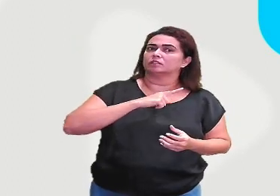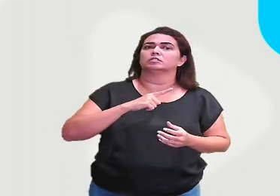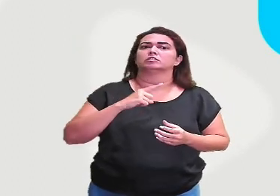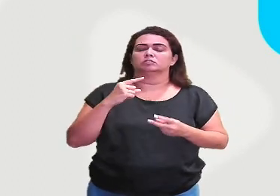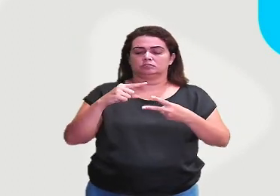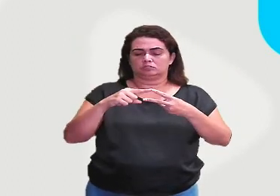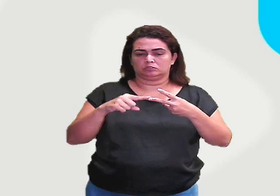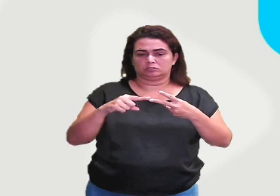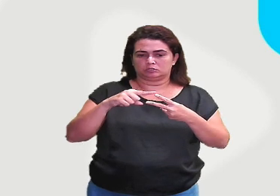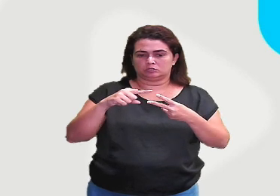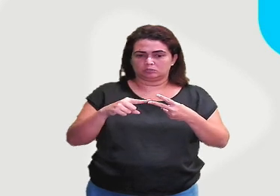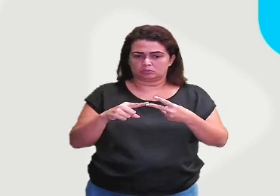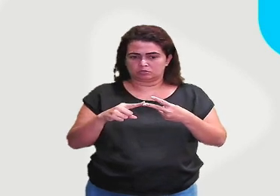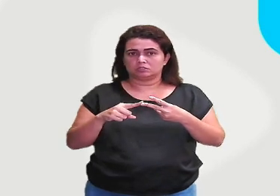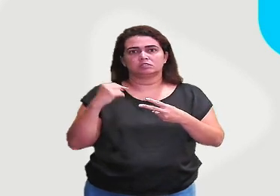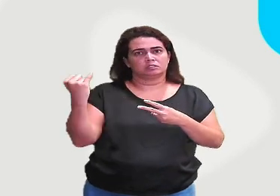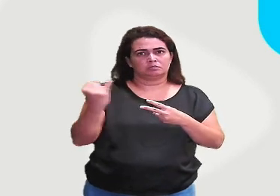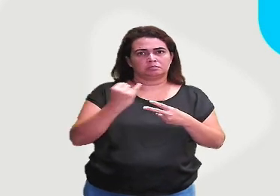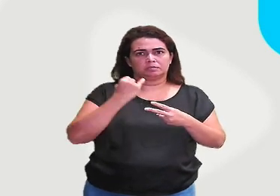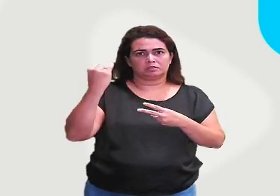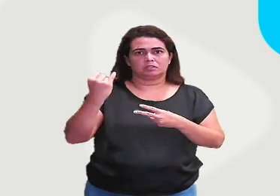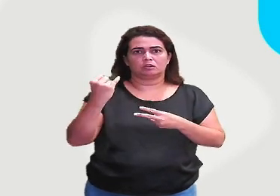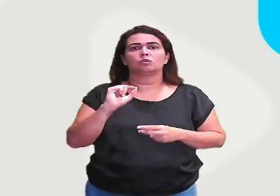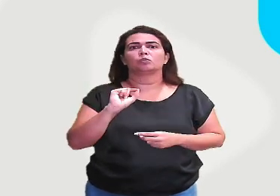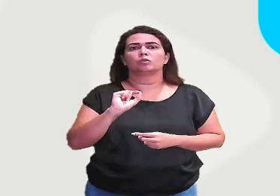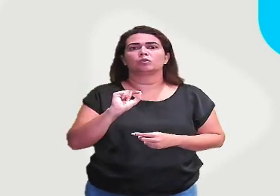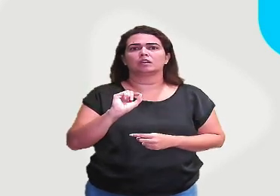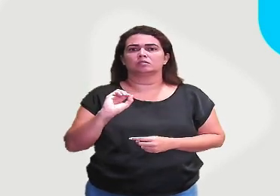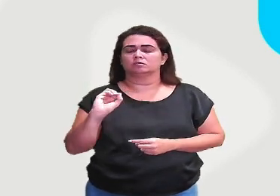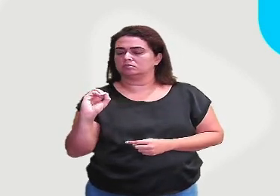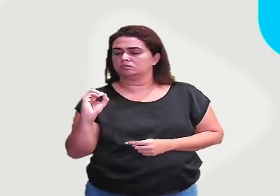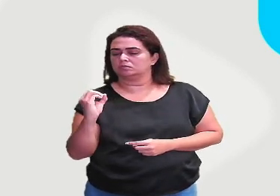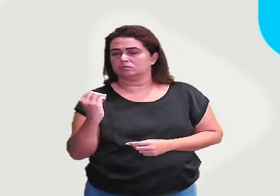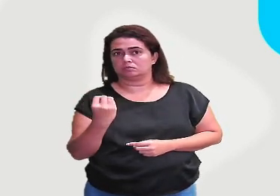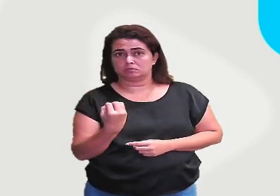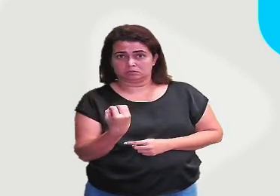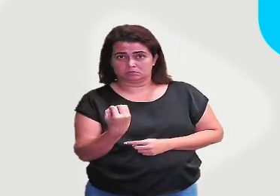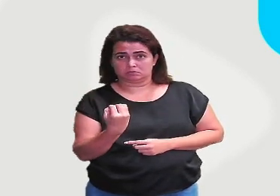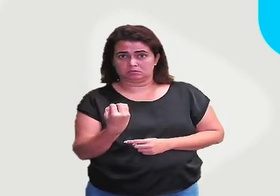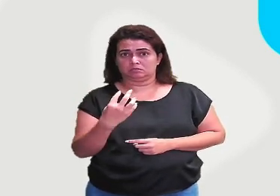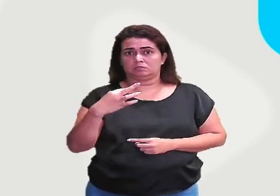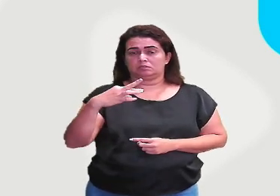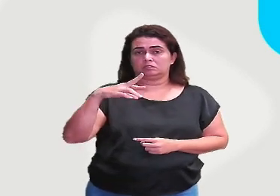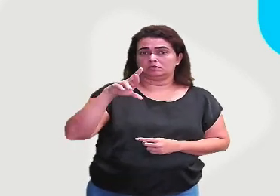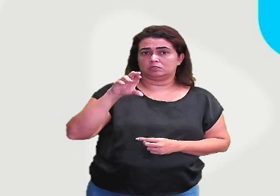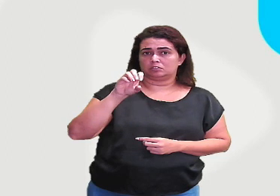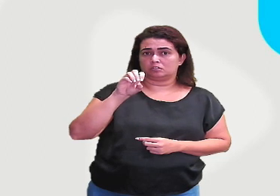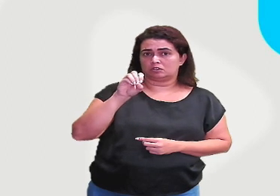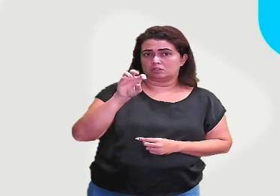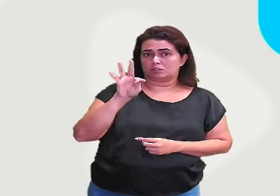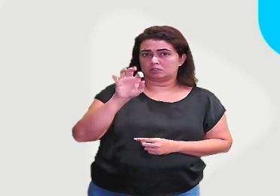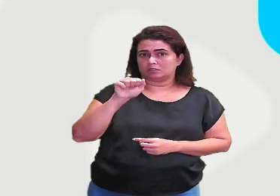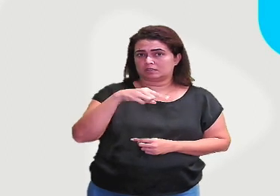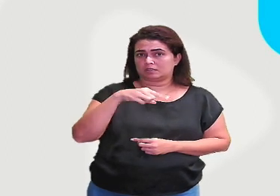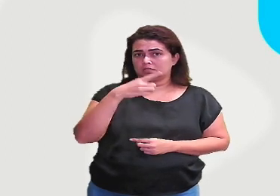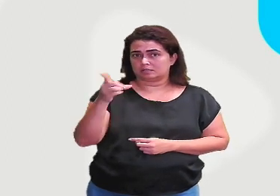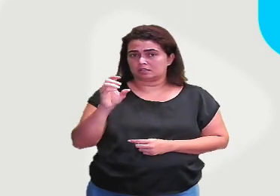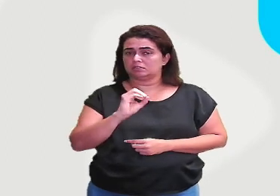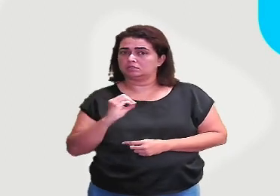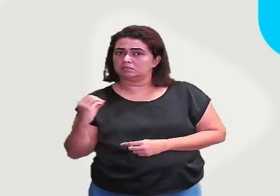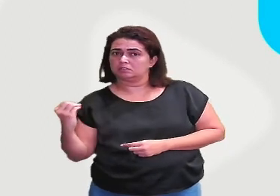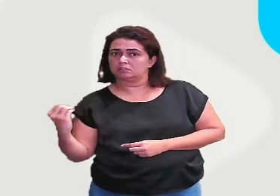dois. Destes dois movimentos são os movimentos de rotação e translação. Esses movimentos vão fazer com que a Terra ela seja